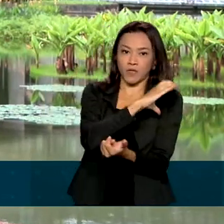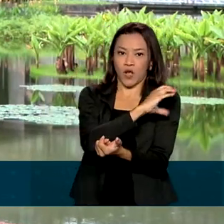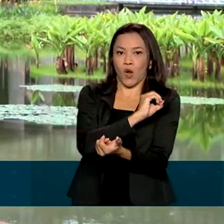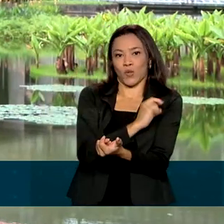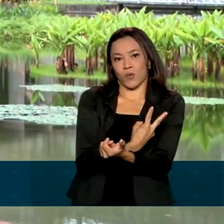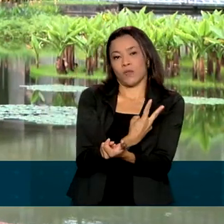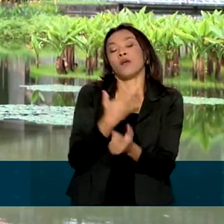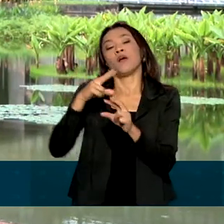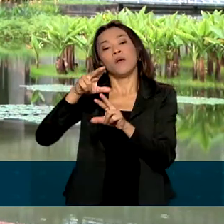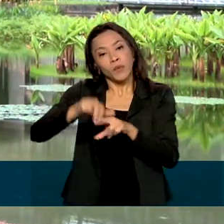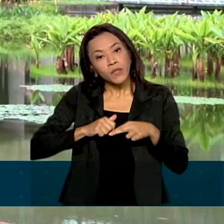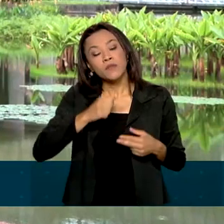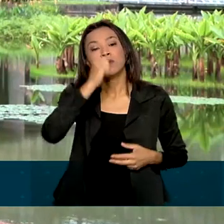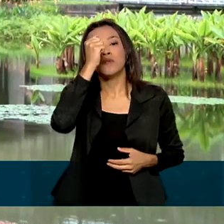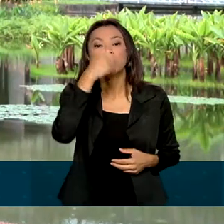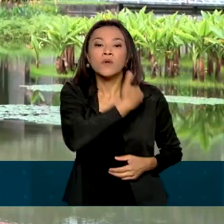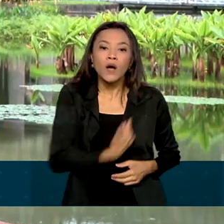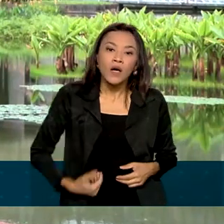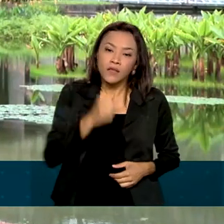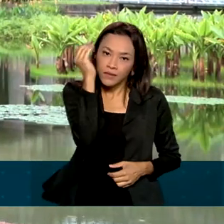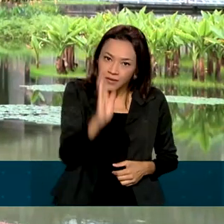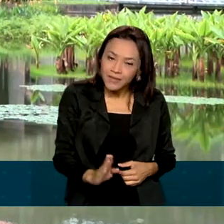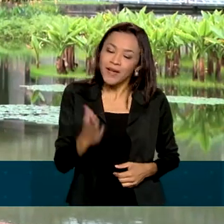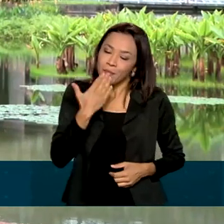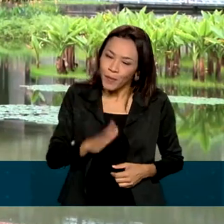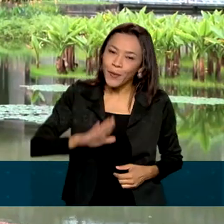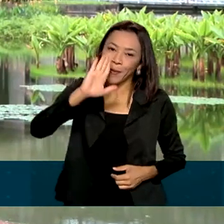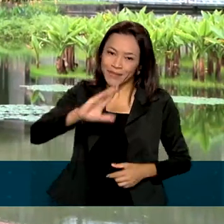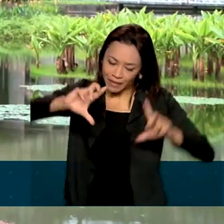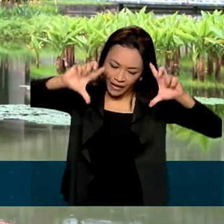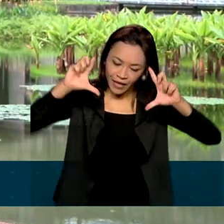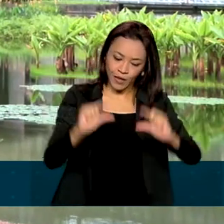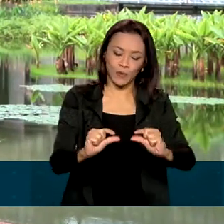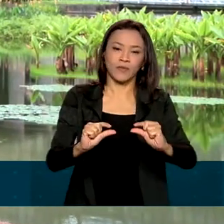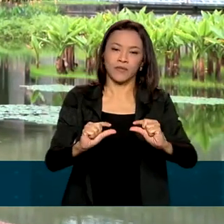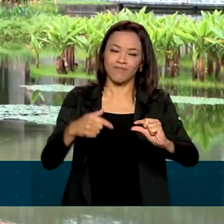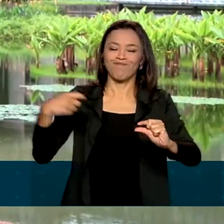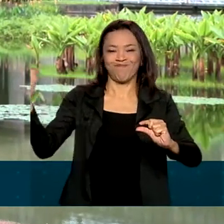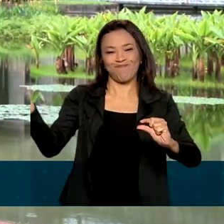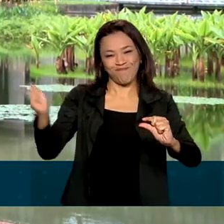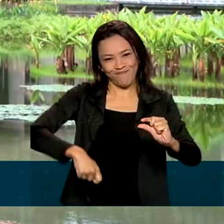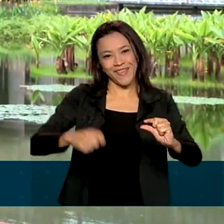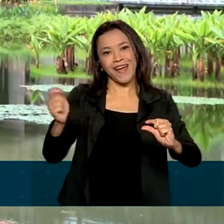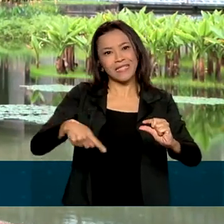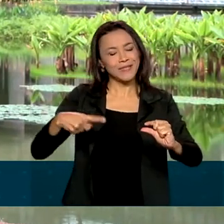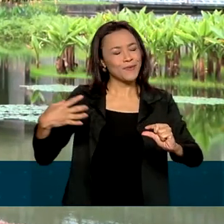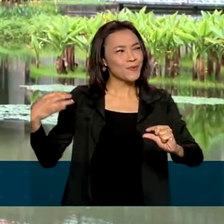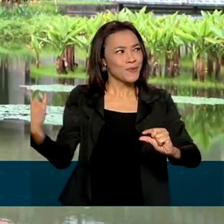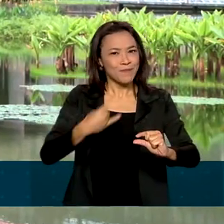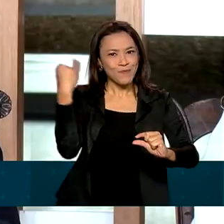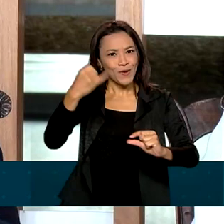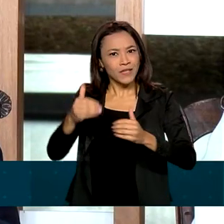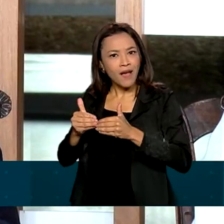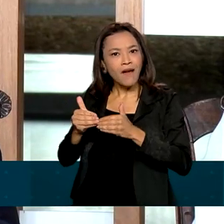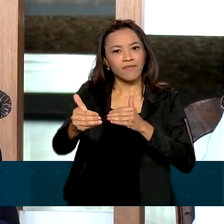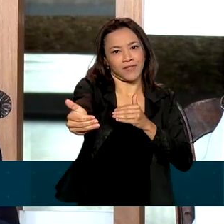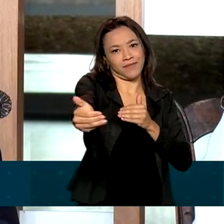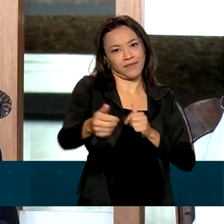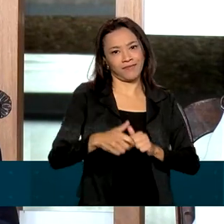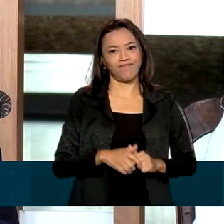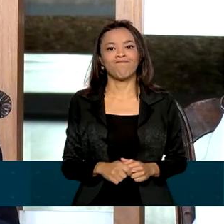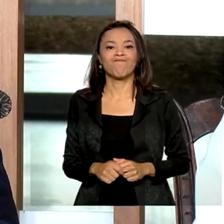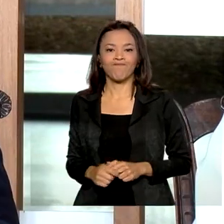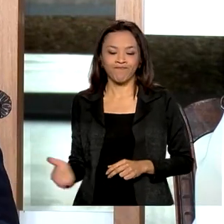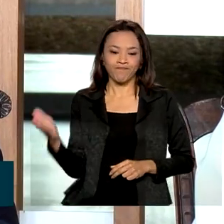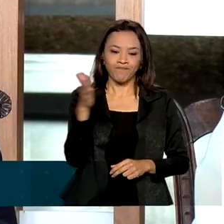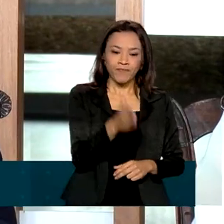segundo o governo brasileiro, a promessa de redução pode ser classificada como um importante avanço. O que tivemos em